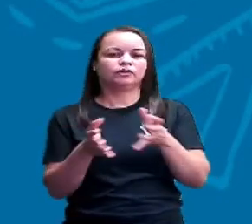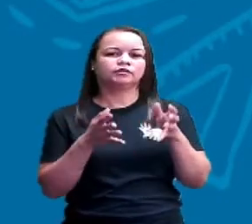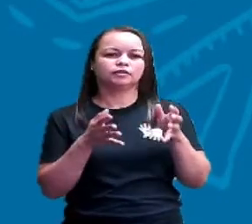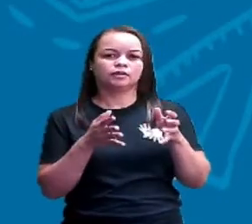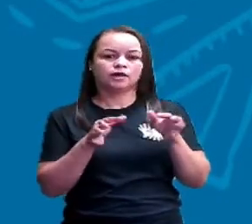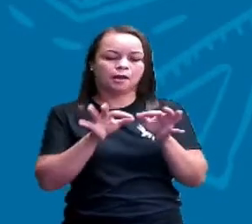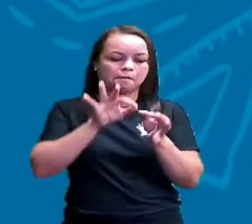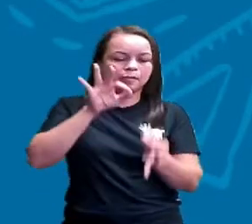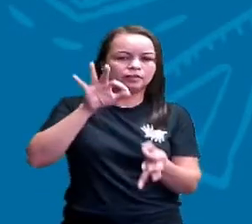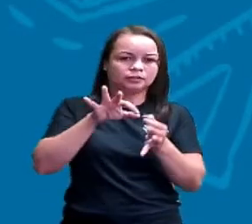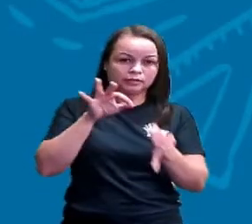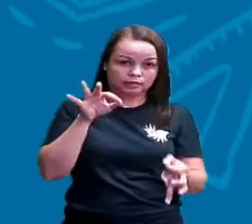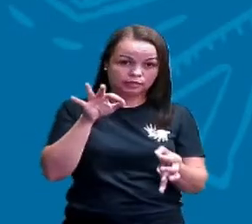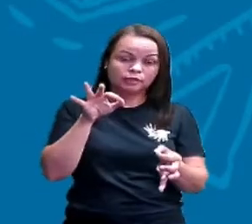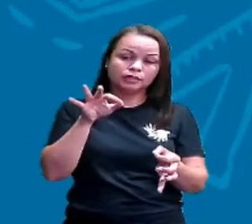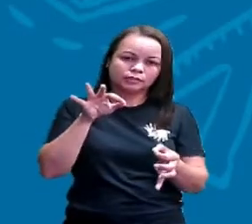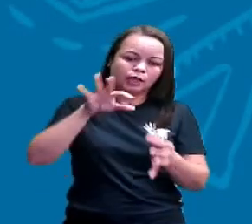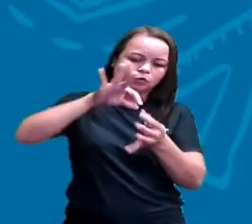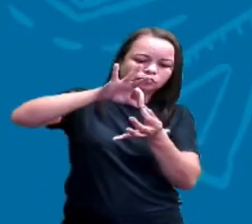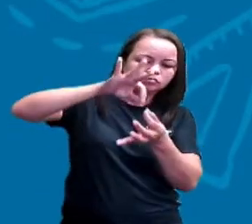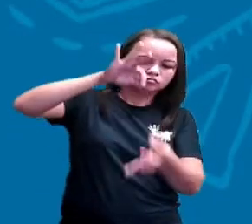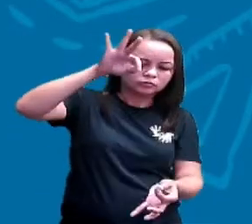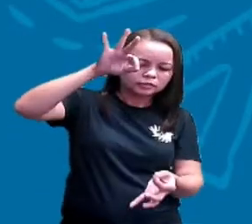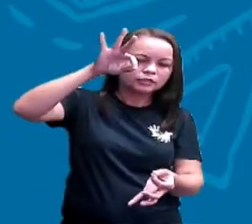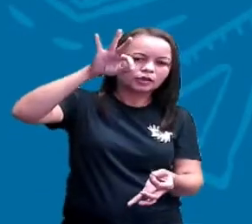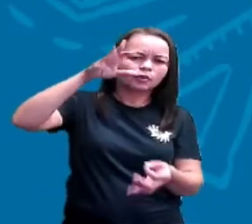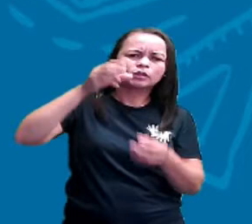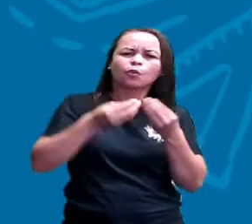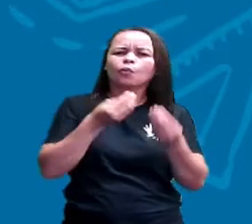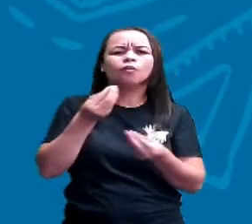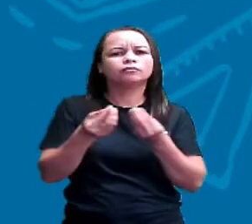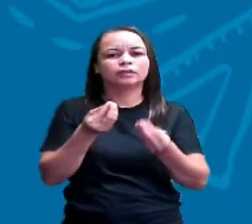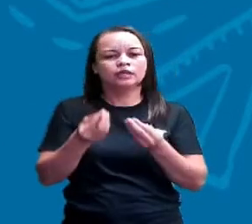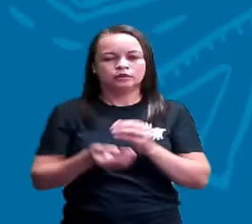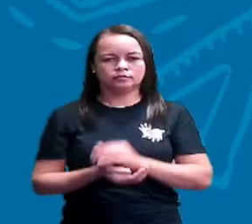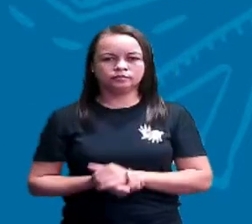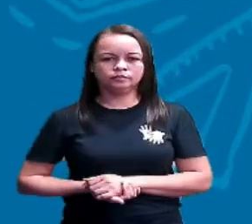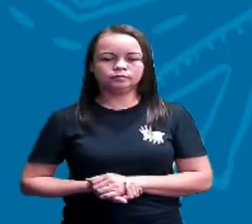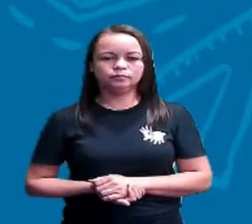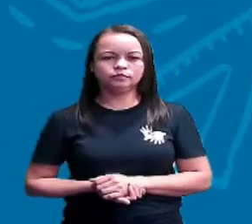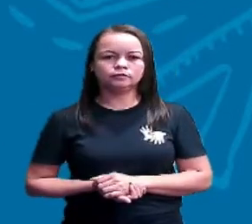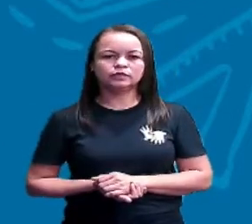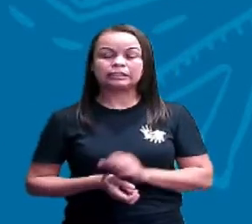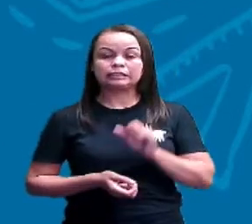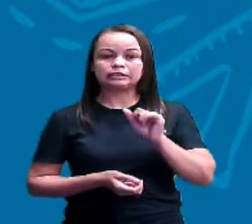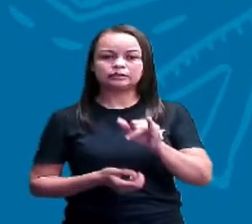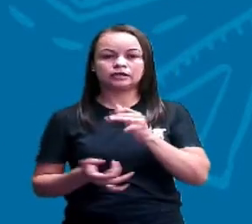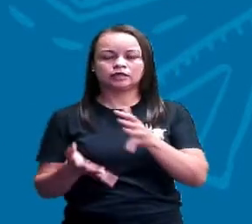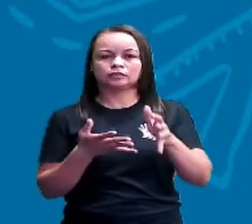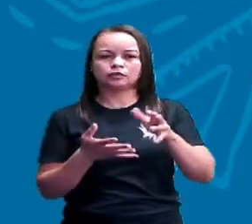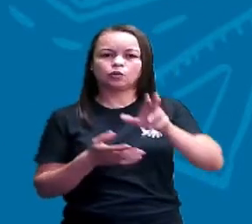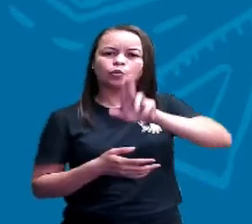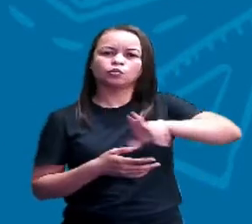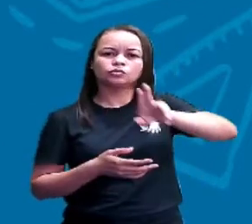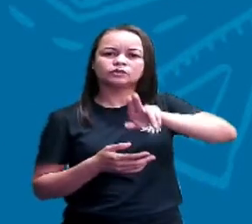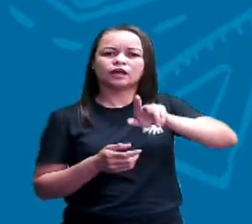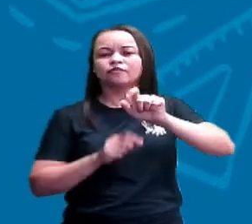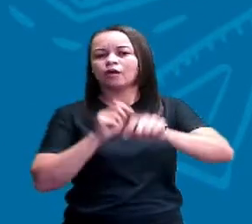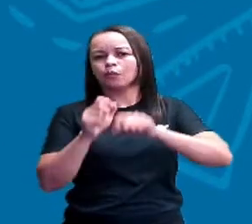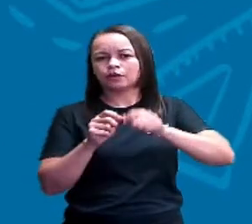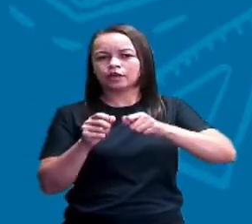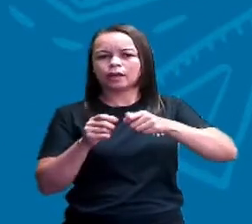unidades padronizadas. Então, vamos lá. Se eu tivesse que medir minha altura, qual unidade